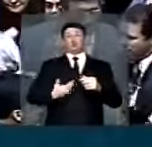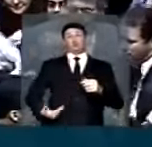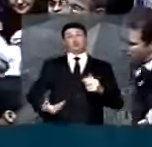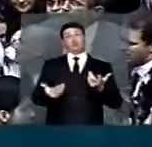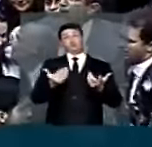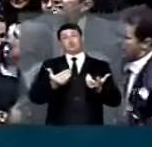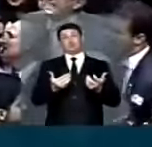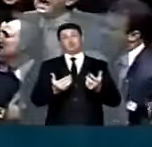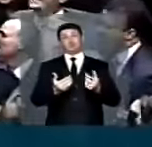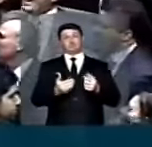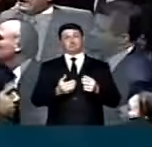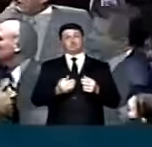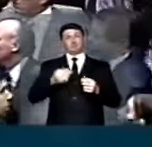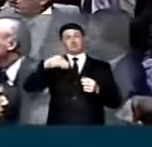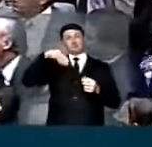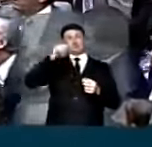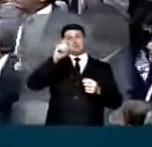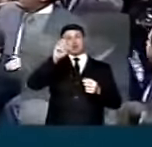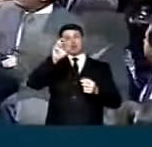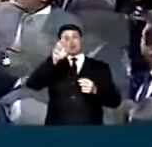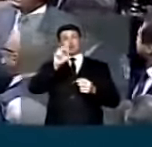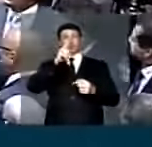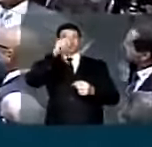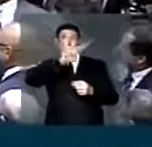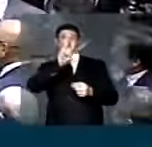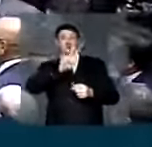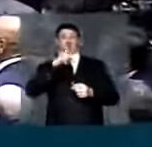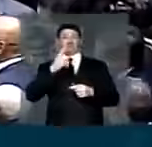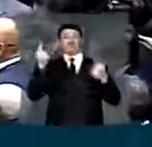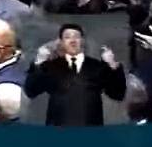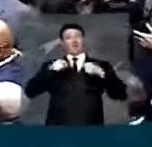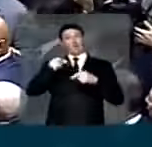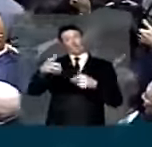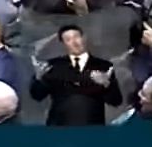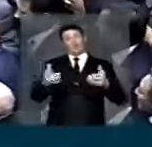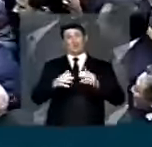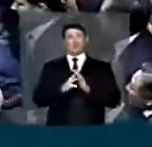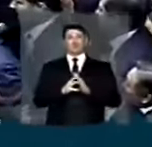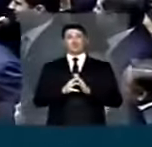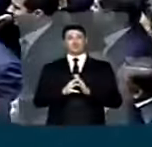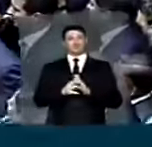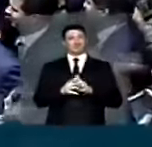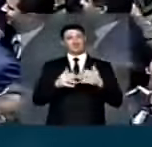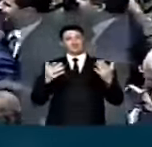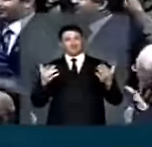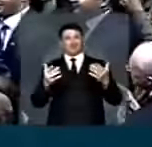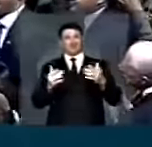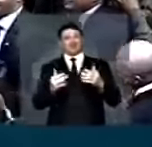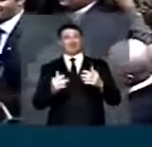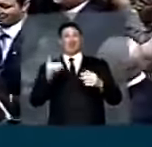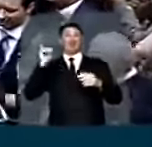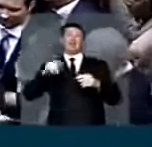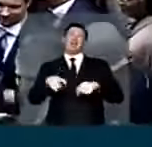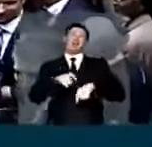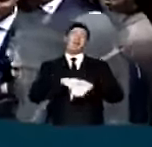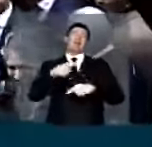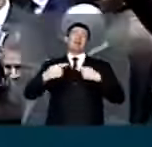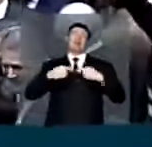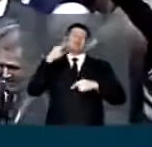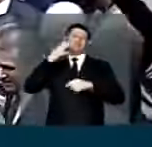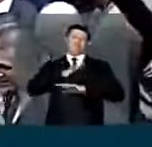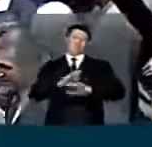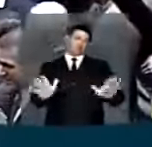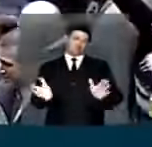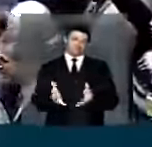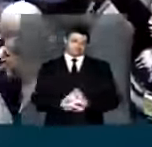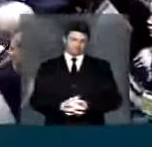governo de Maduro, Nicolás Maduro, fazem a manifestação contrária à parlamentar. Então, Antônio Carlos Silva, é um momento de disputa política